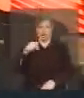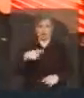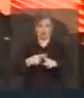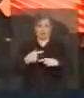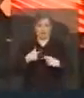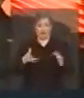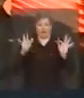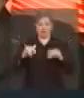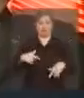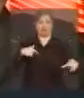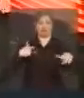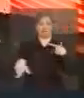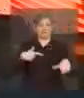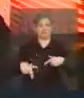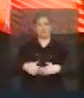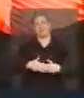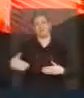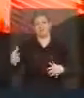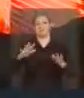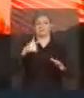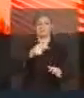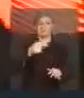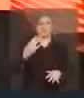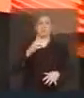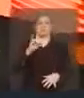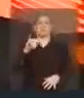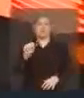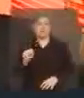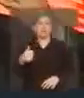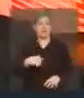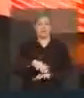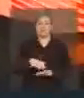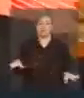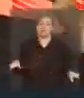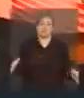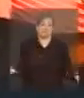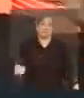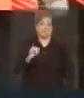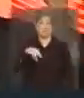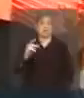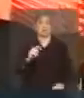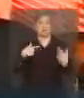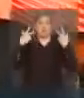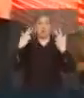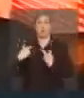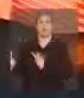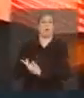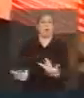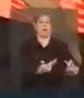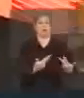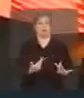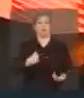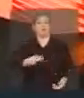final do meu mandato. Daqui a 74 dias eu não tenho mais imunidade, eu não tenho mais nada, eu vou ser um cidadão livre para